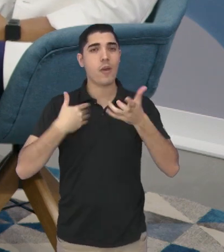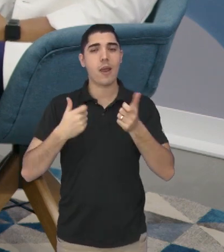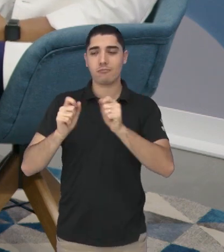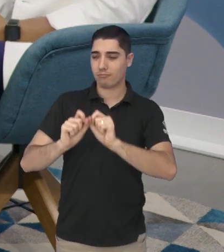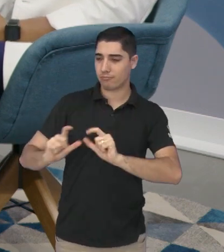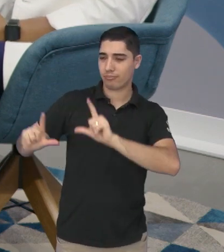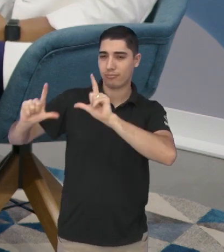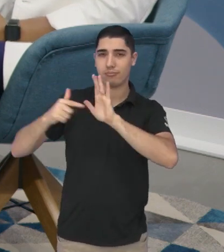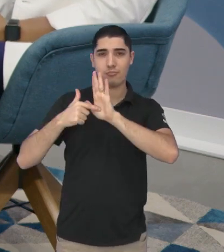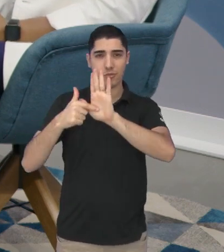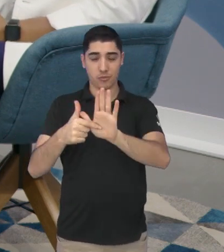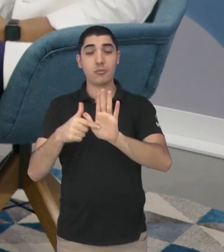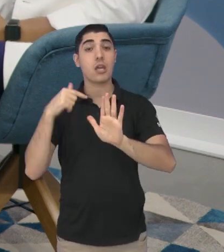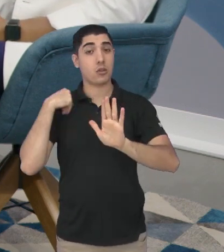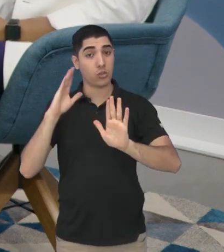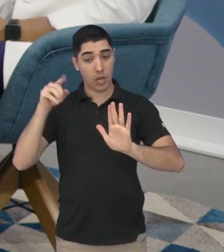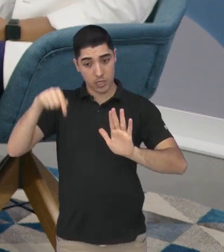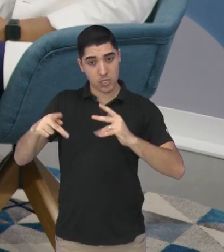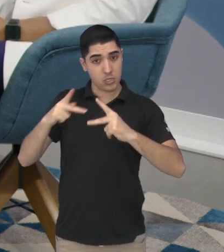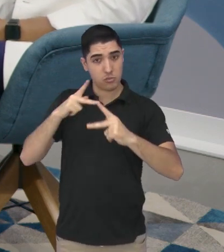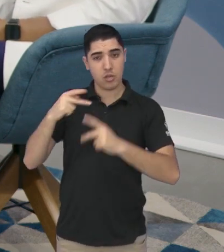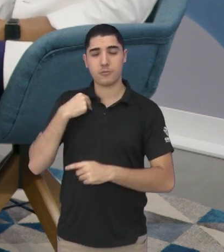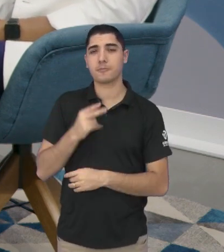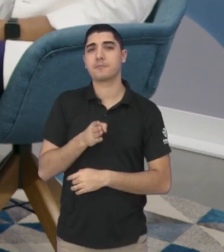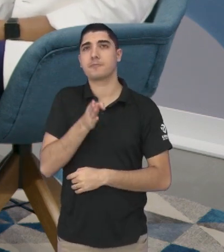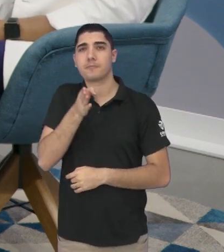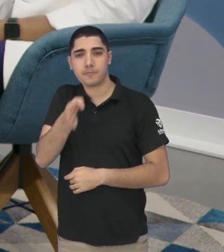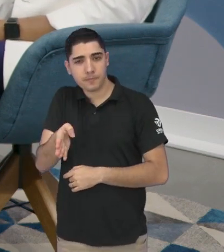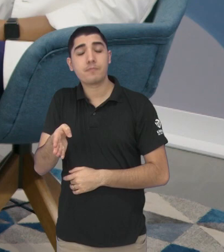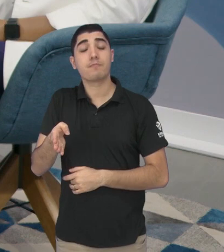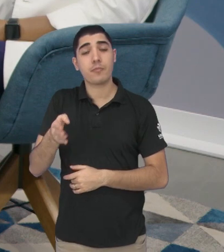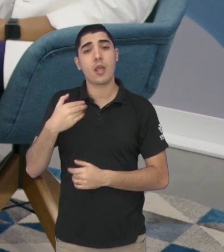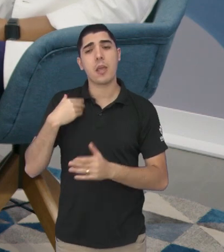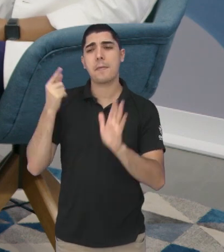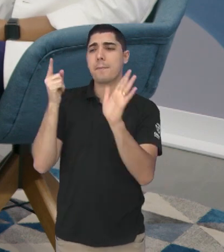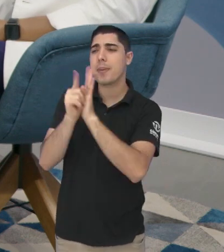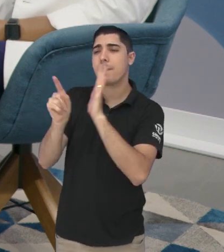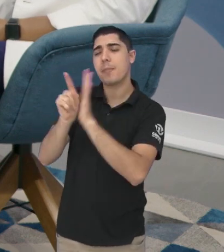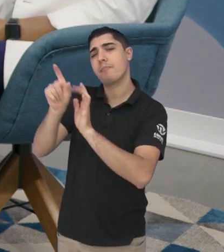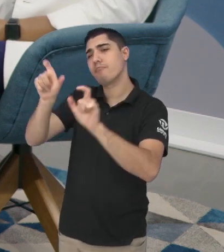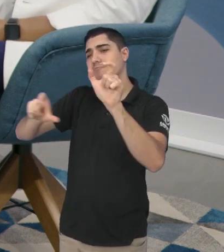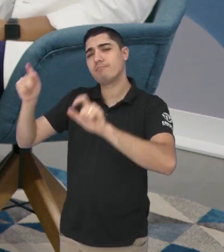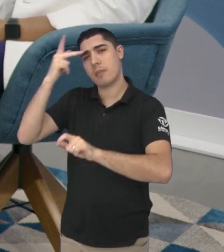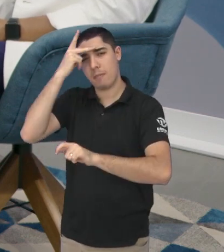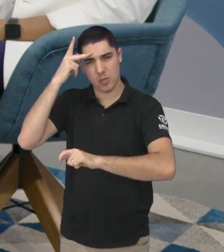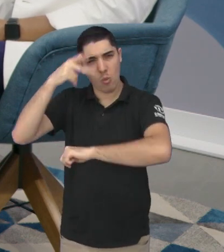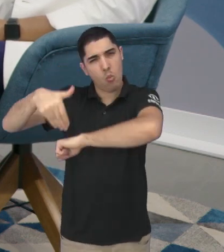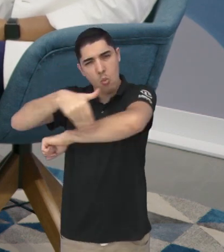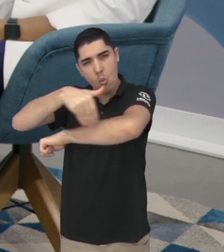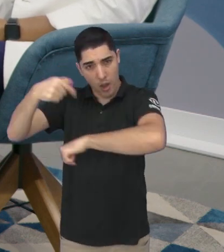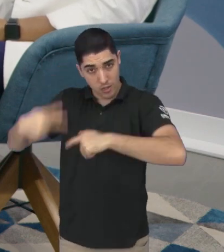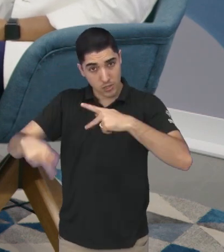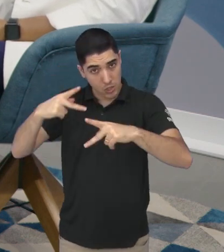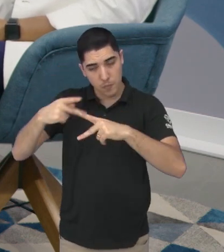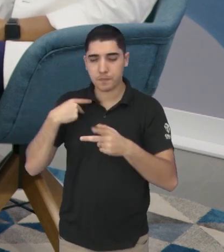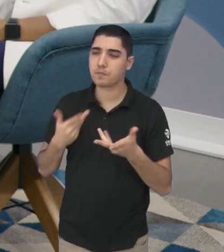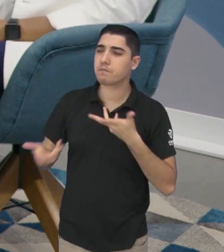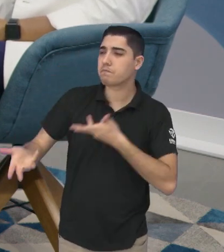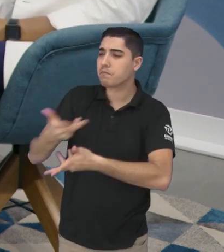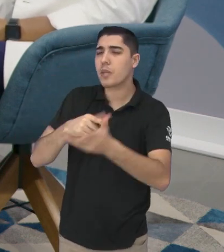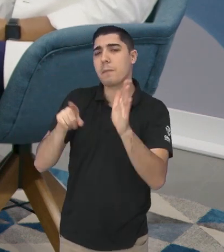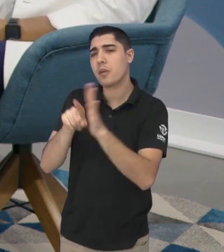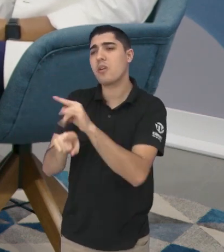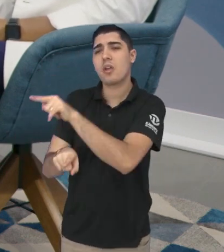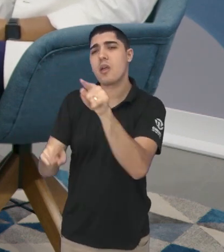um VT. Eu fui para as ruas do centro de São José dos Campos e eu perguntei para alguns munícipes que passavam pelo local o que eles acham